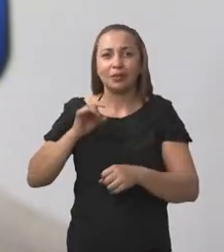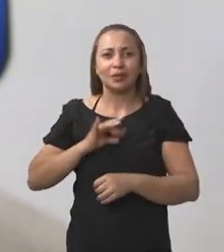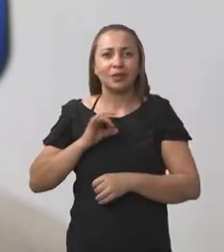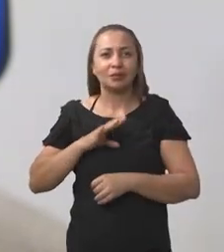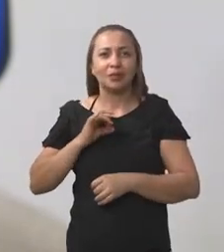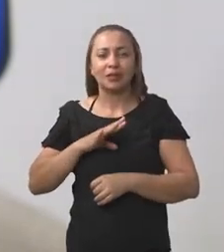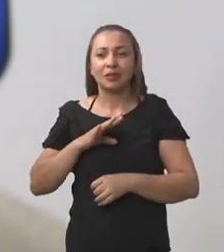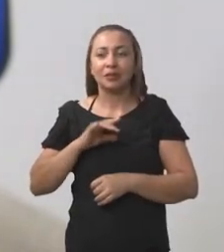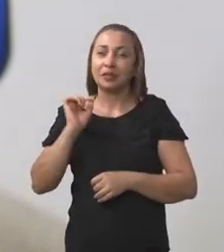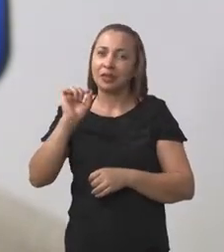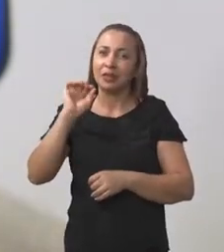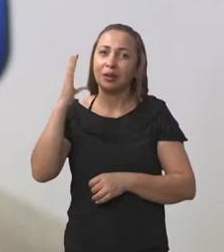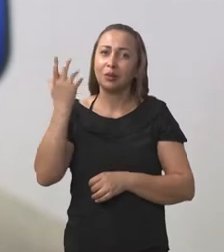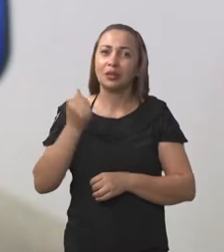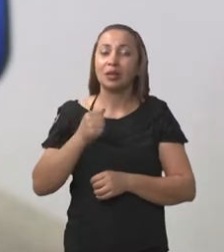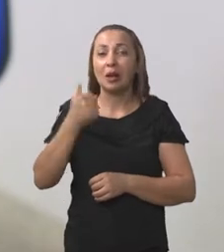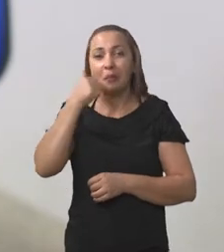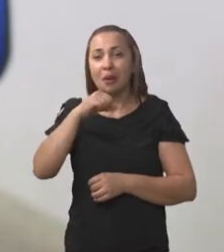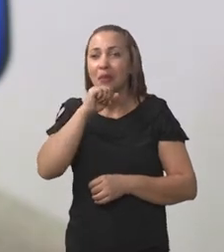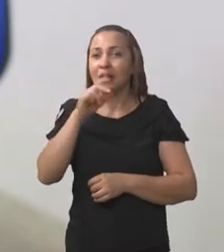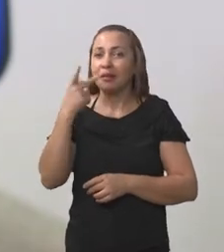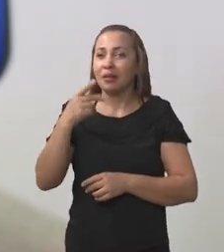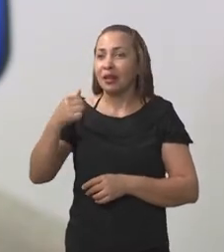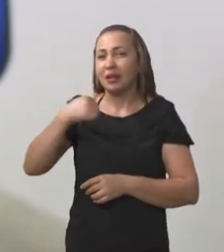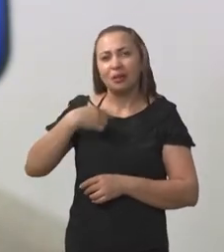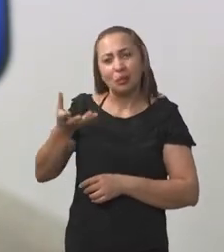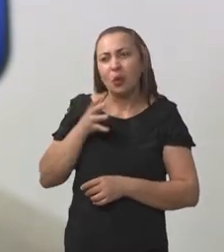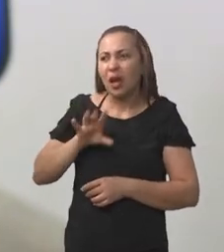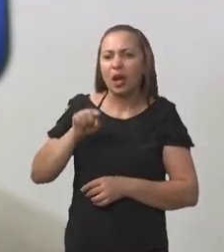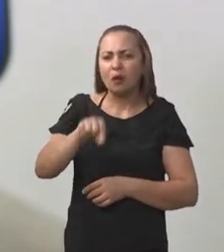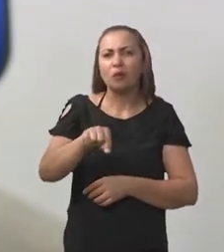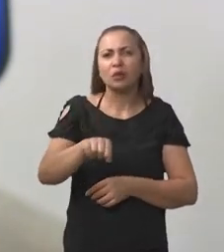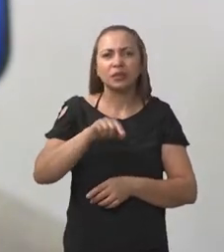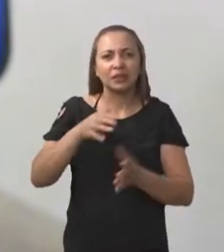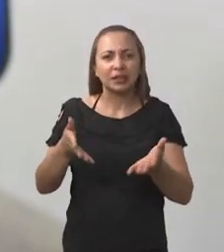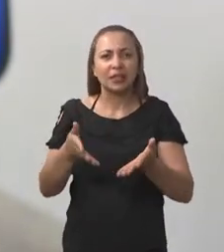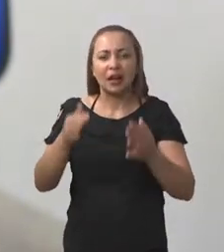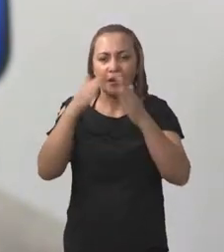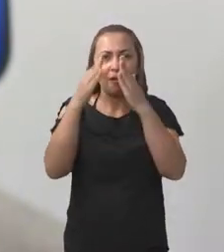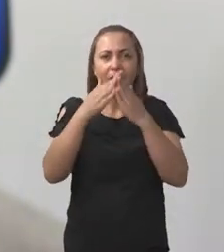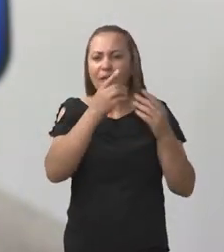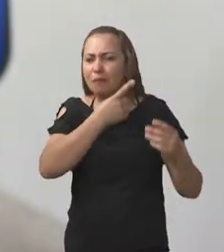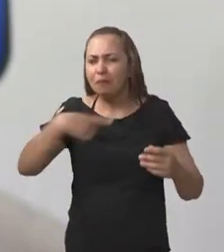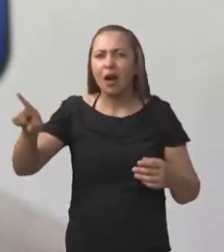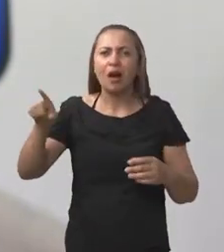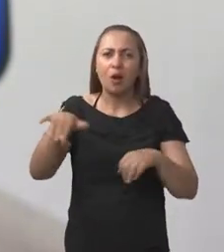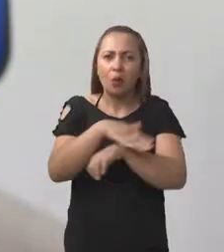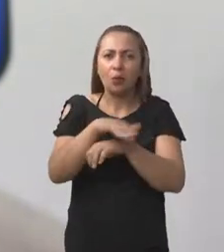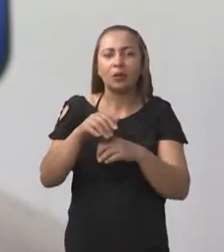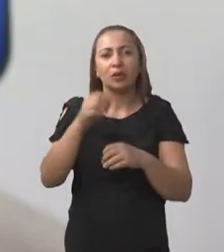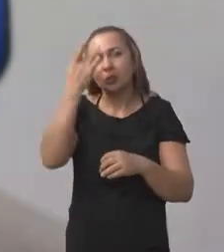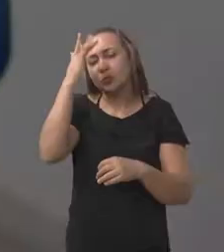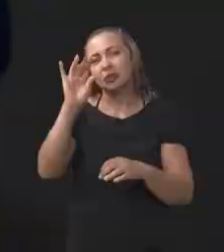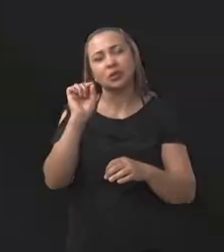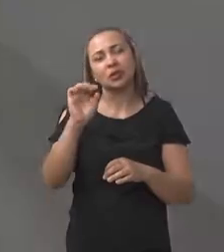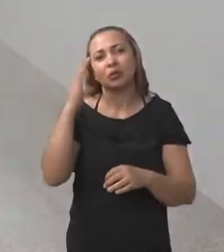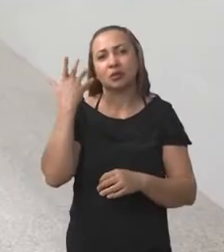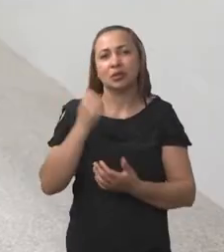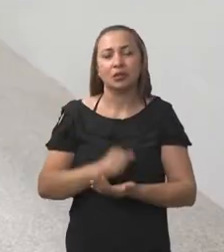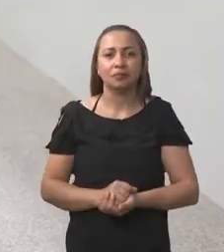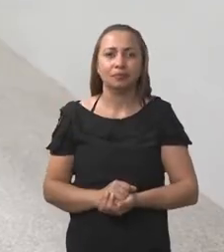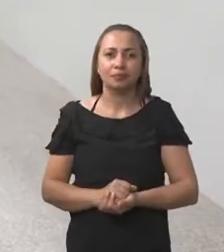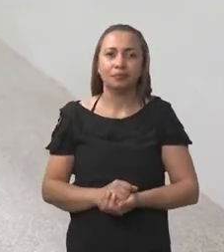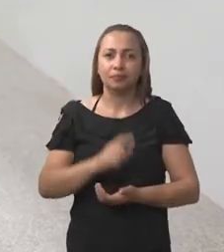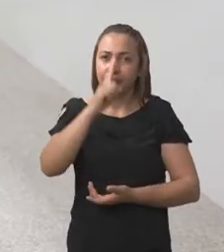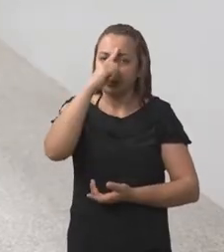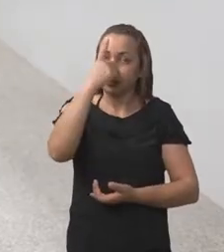tinha medo do que poderia acontecer. Poderia minha mãe dizer que não me queria dentro de casa. Não sei o que poderia acontecer. A